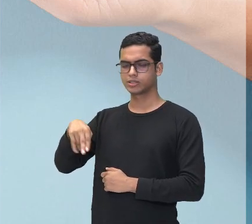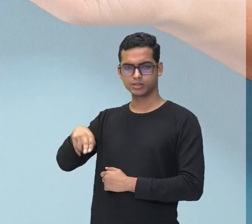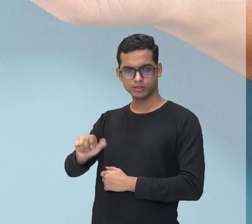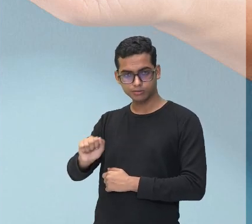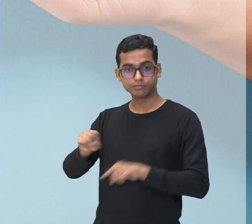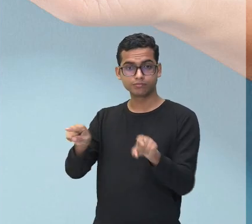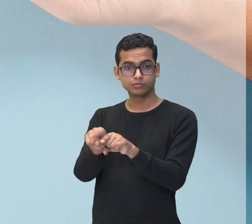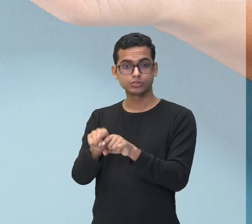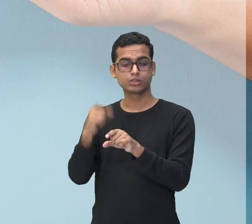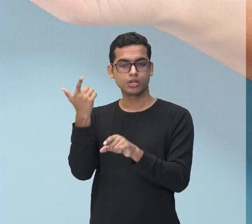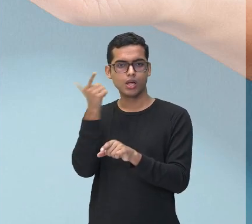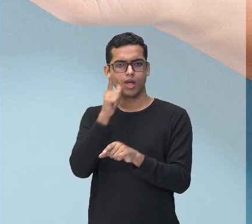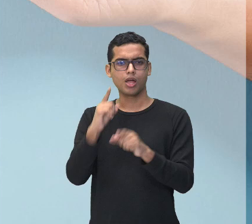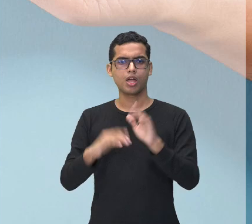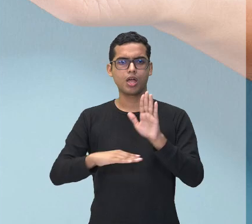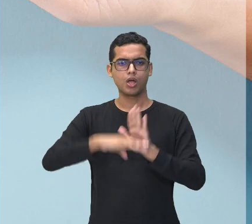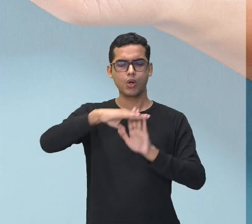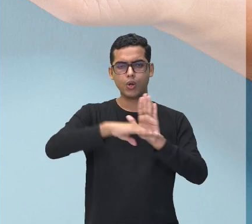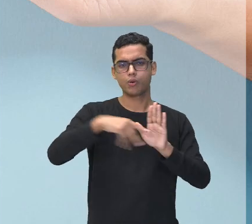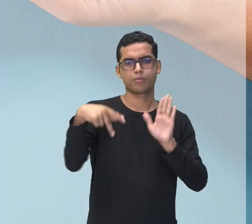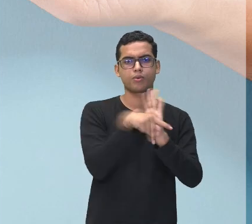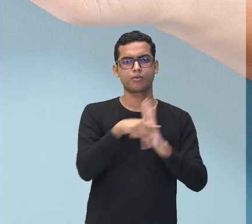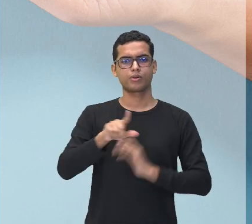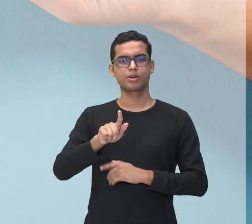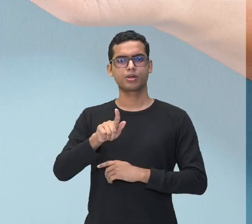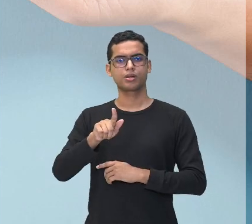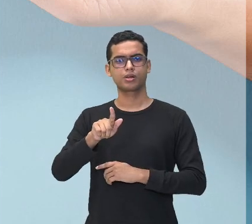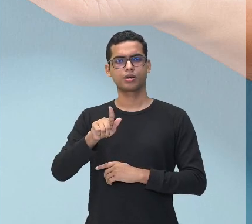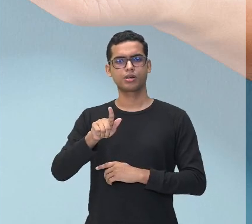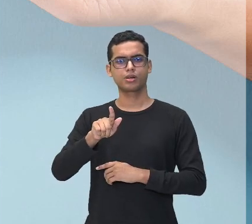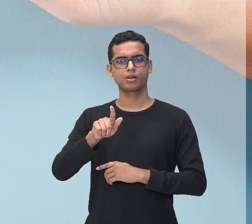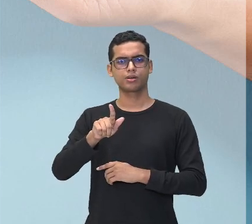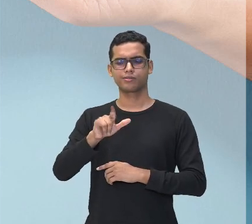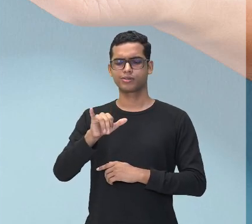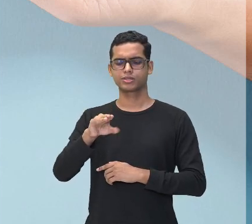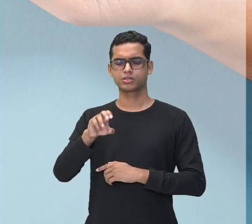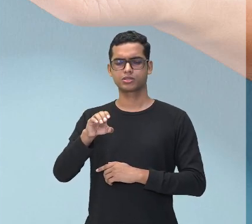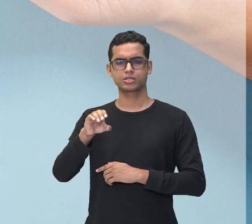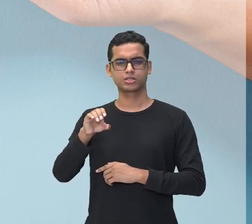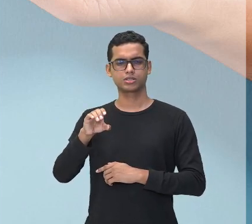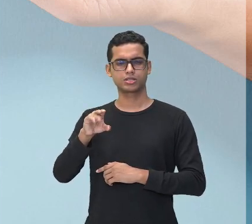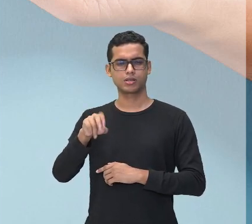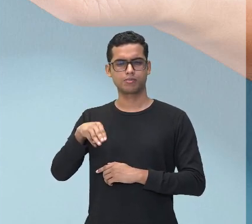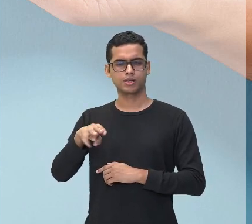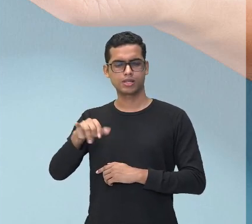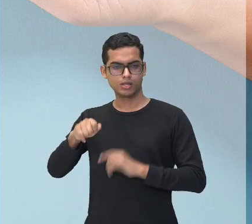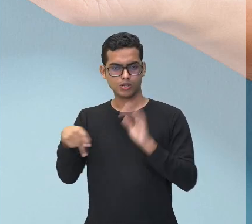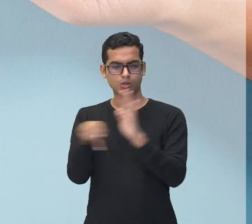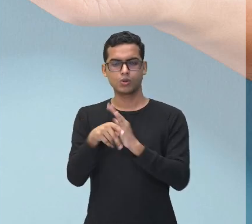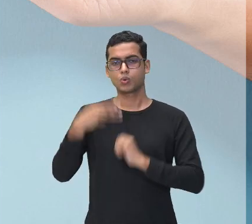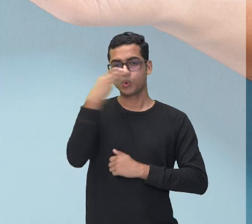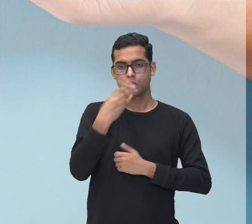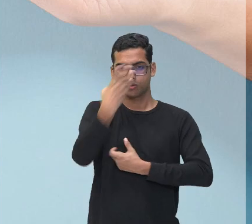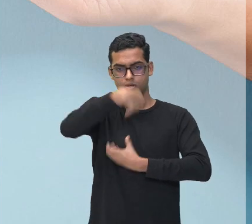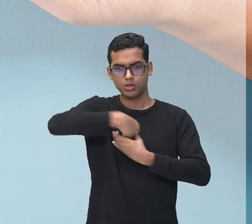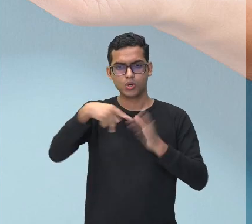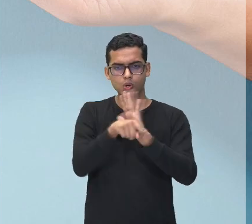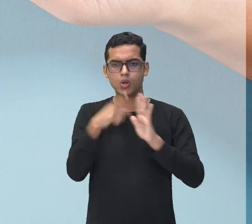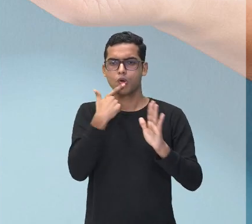nosso sangue, uma pessoa que ela é diabética, ela está se tornando diabética, o seu organismo ele passa a resistir à ação